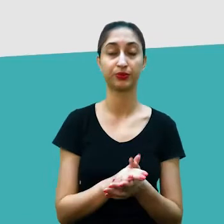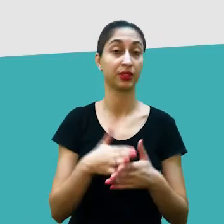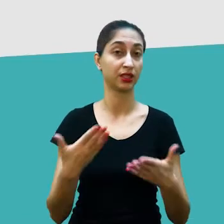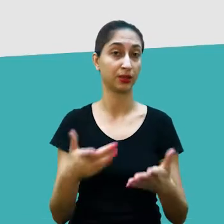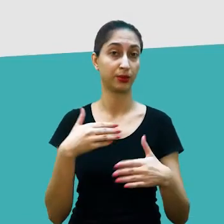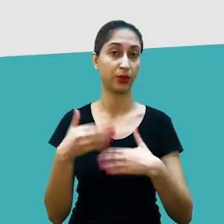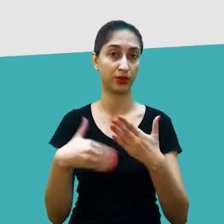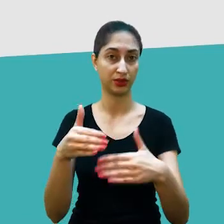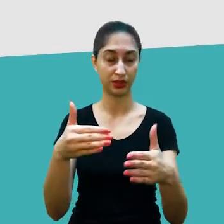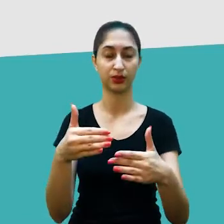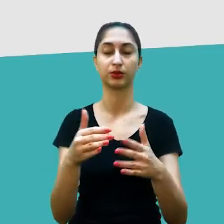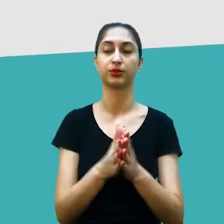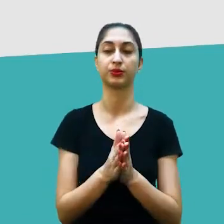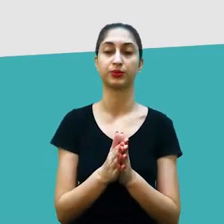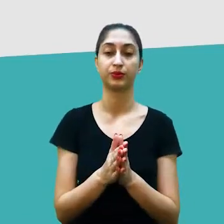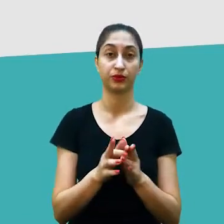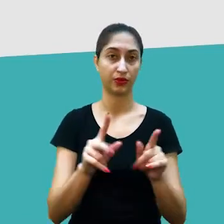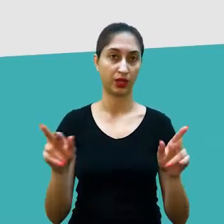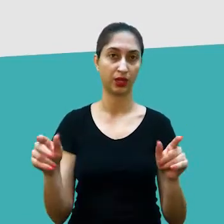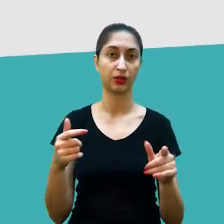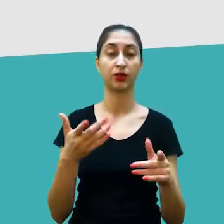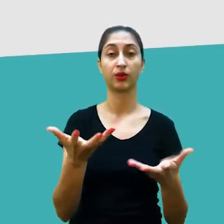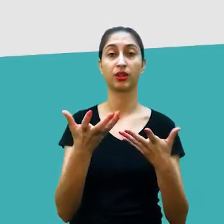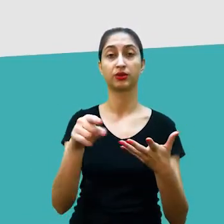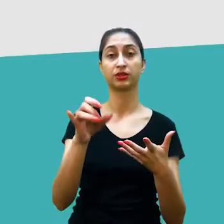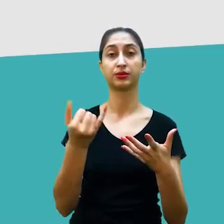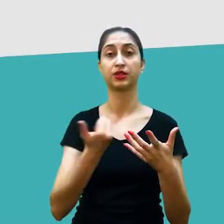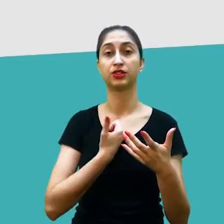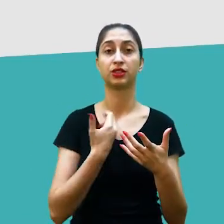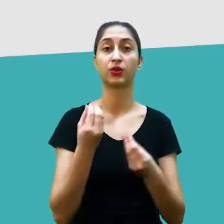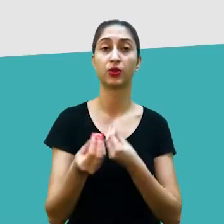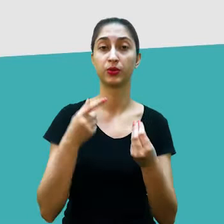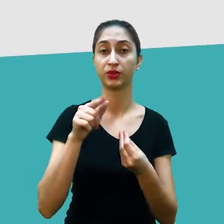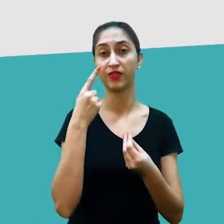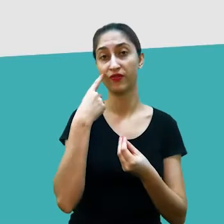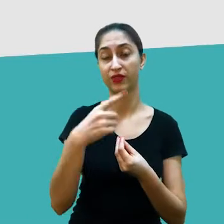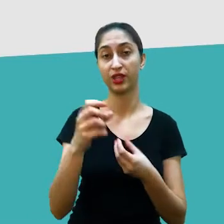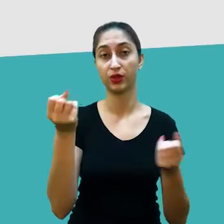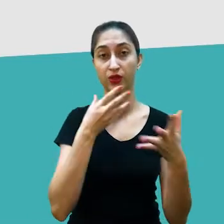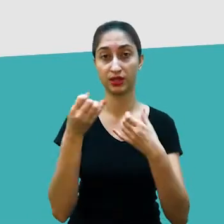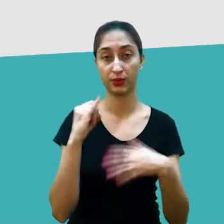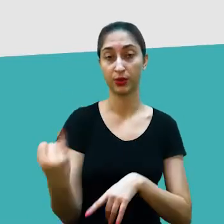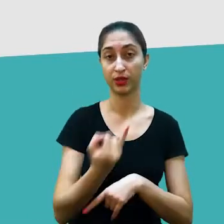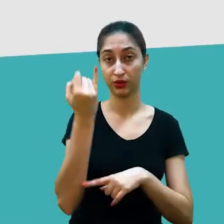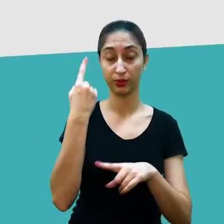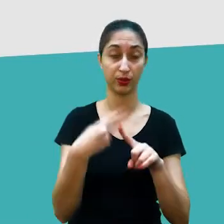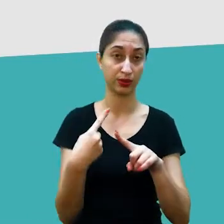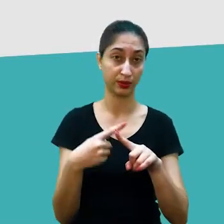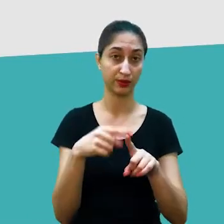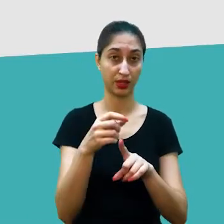destes processos, Walter, eu queria que você me dissesse como você enxerga essa importância da inovação, porque